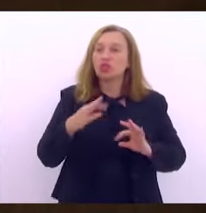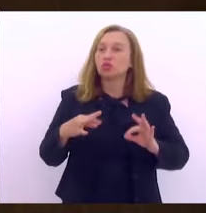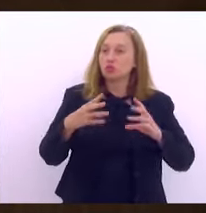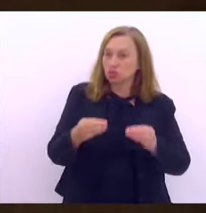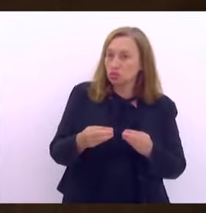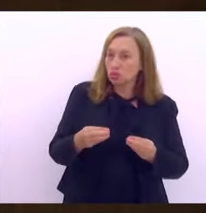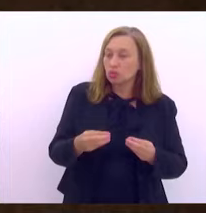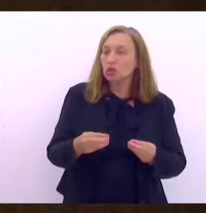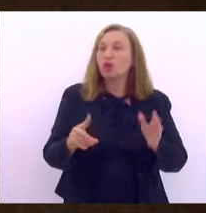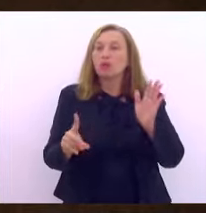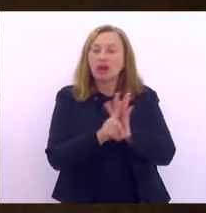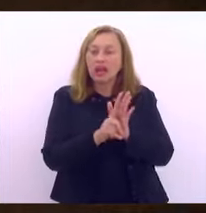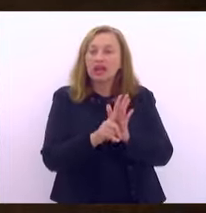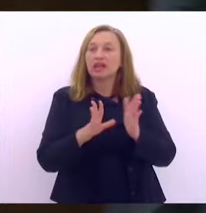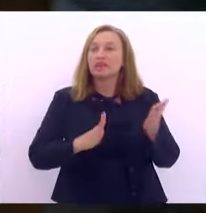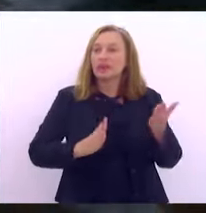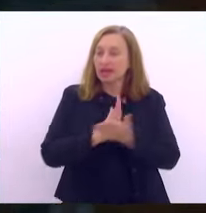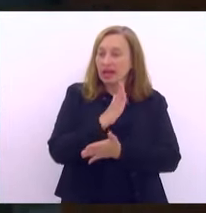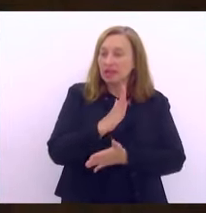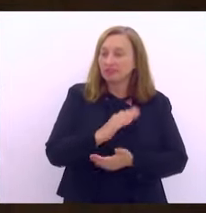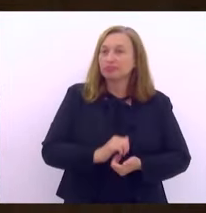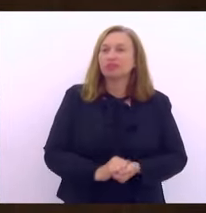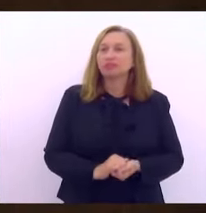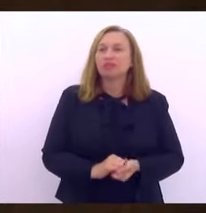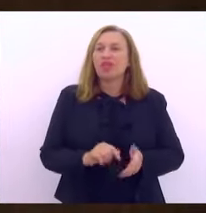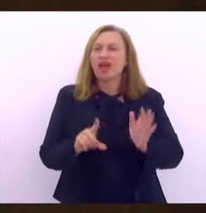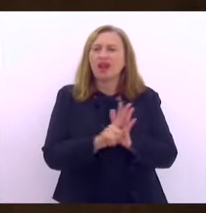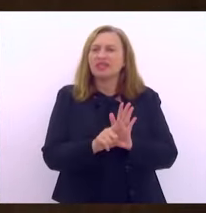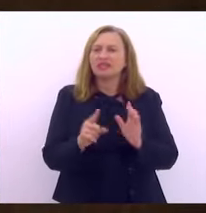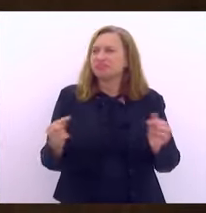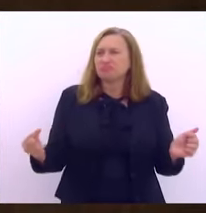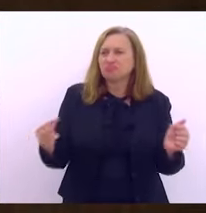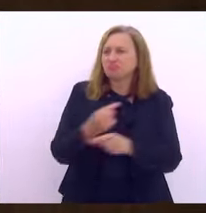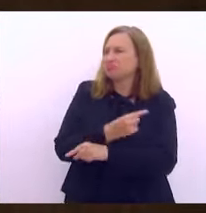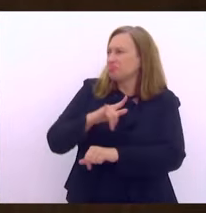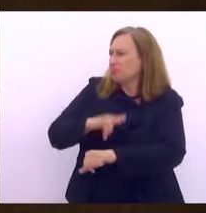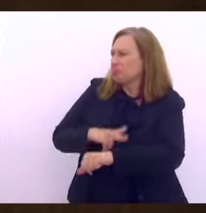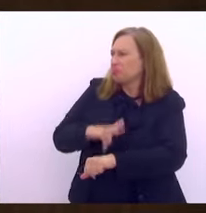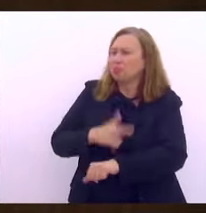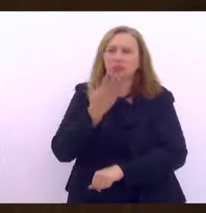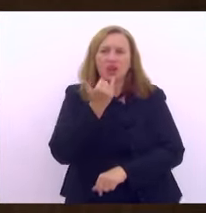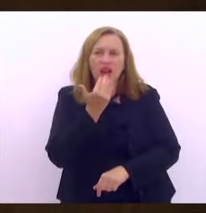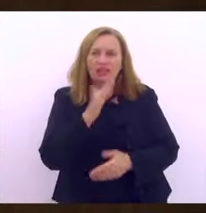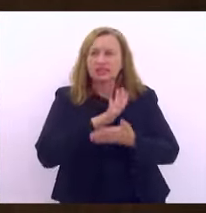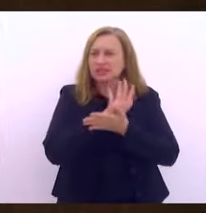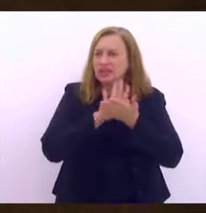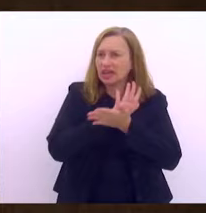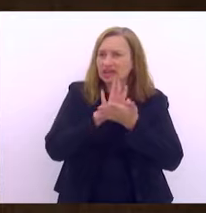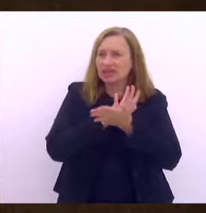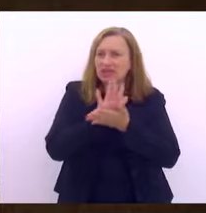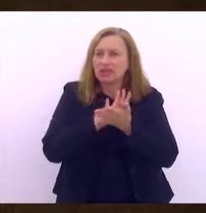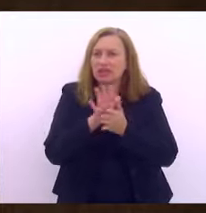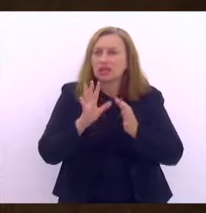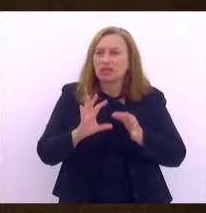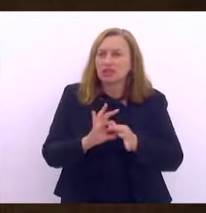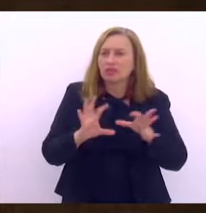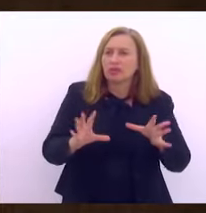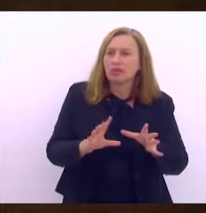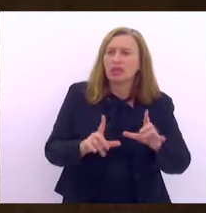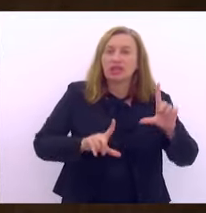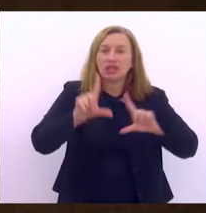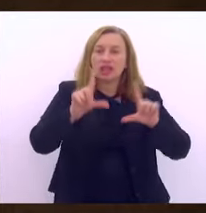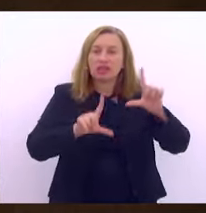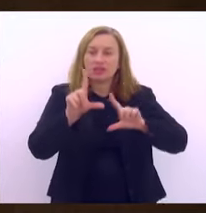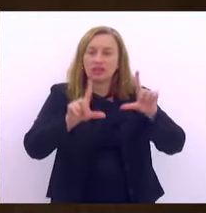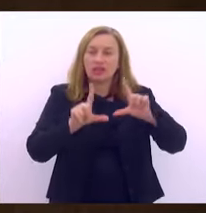Supremo, é uma lei sancionada. A lei não tem nada a ver com banheiro, lanche, está errado. A lei não permite a televisão ter